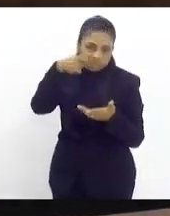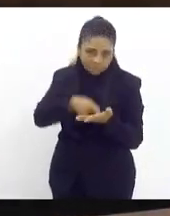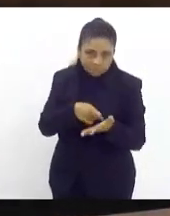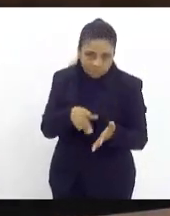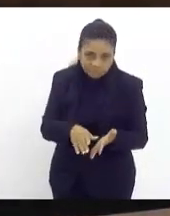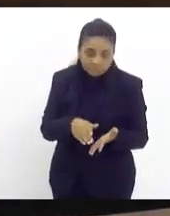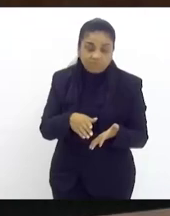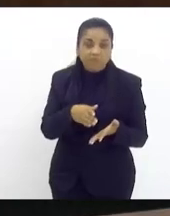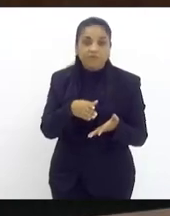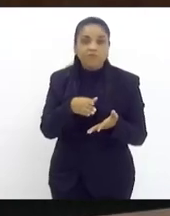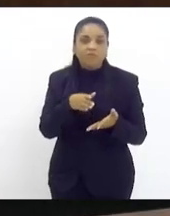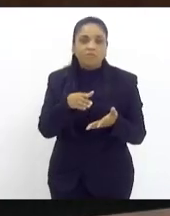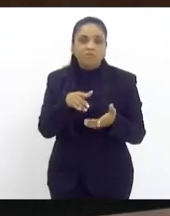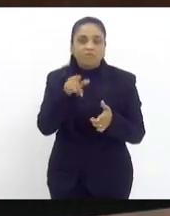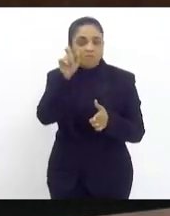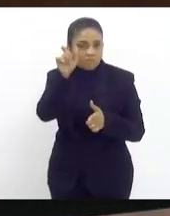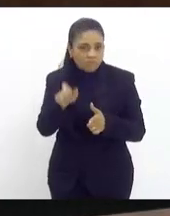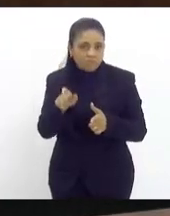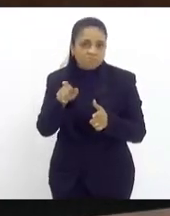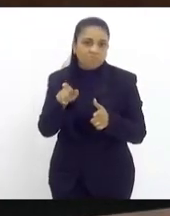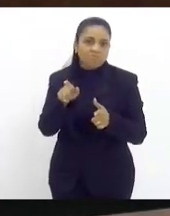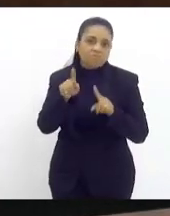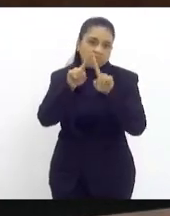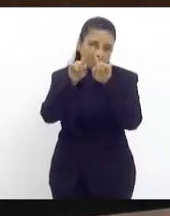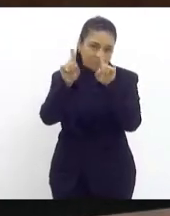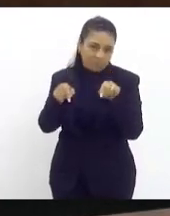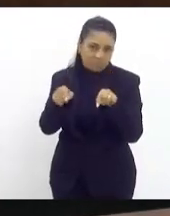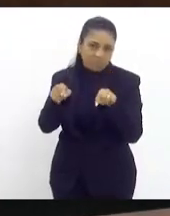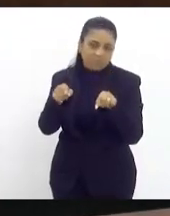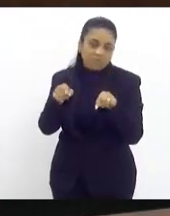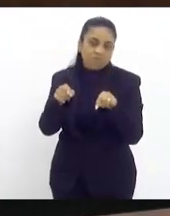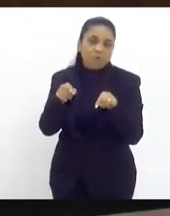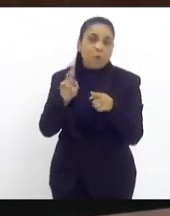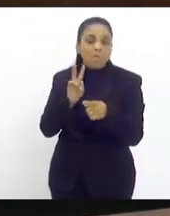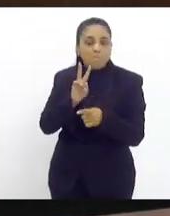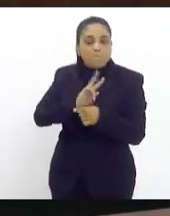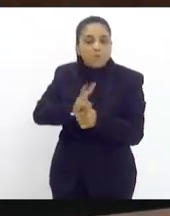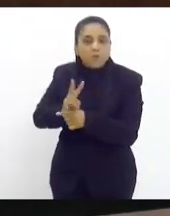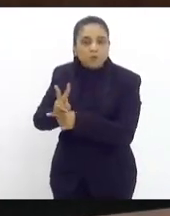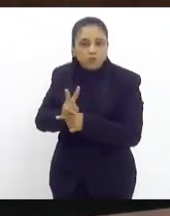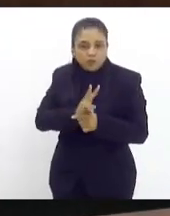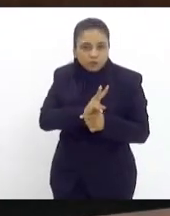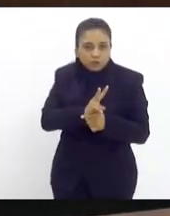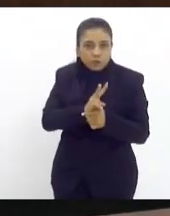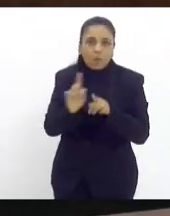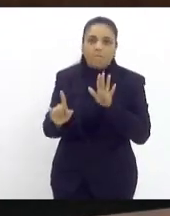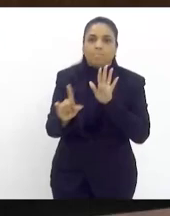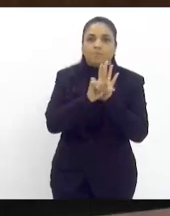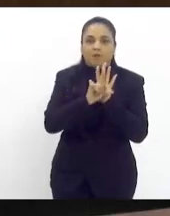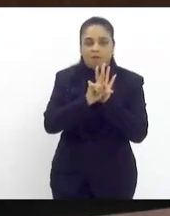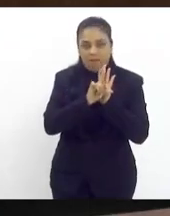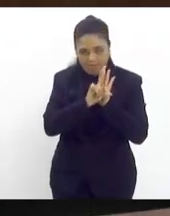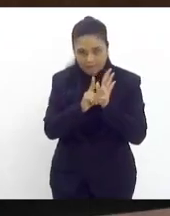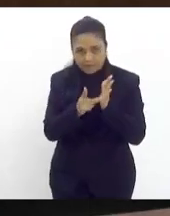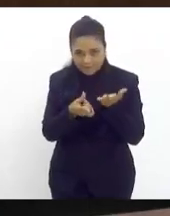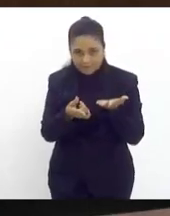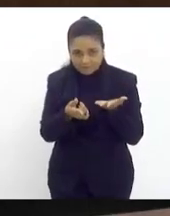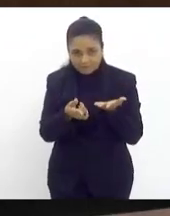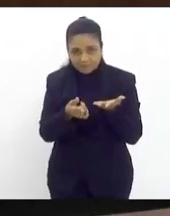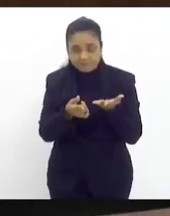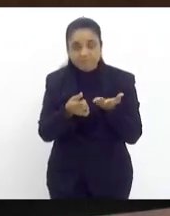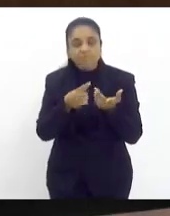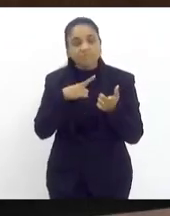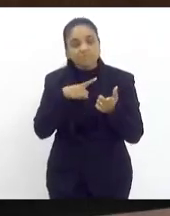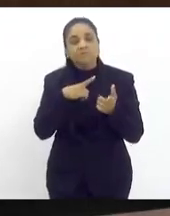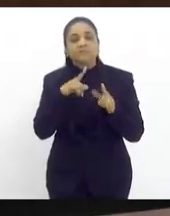que aquele servidor fosse protegido pela força da Lei evidentemente que todas as situações